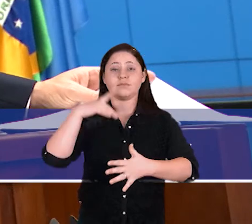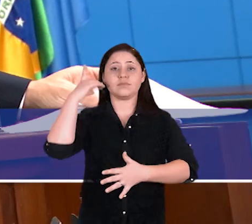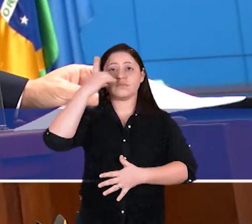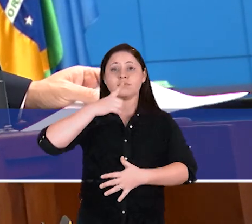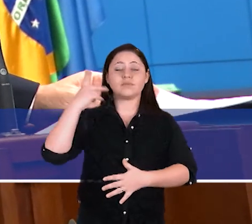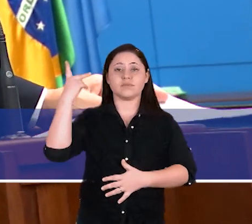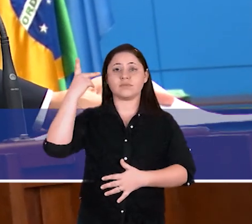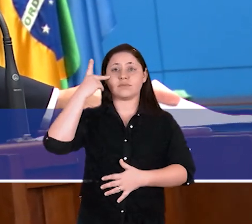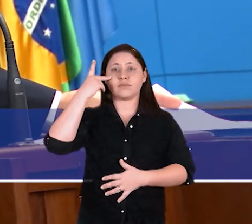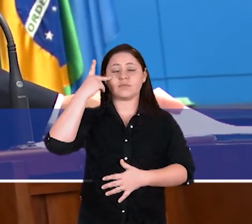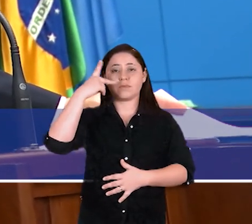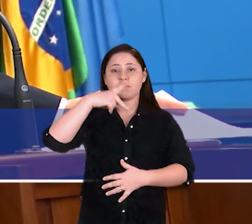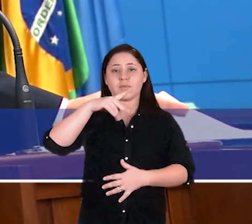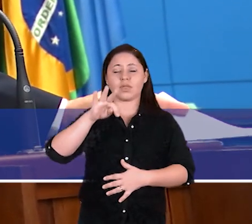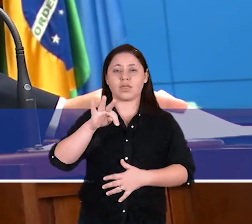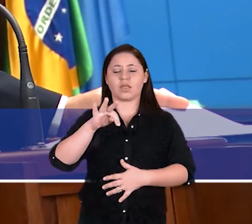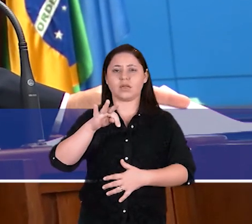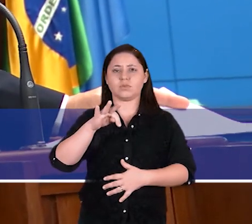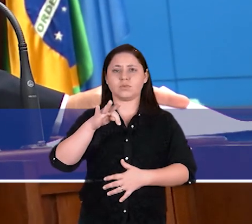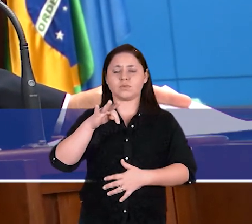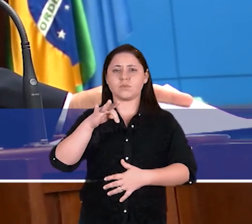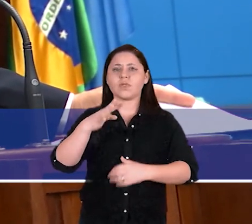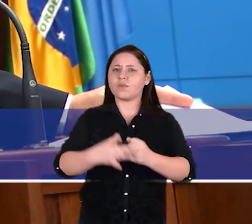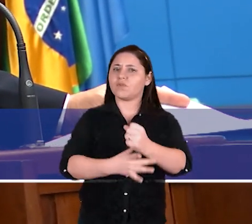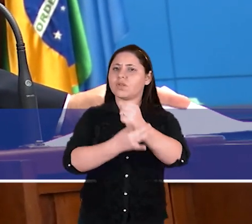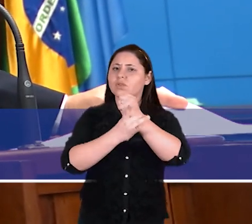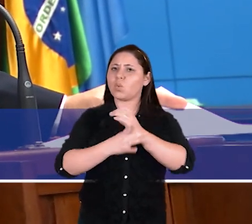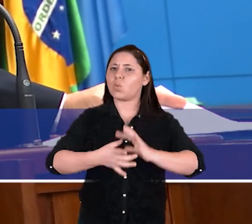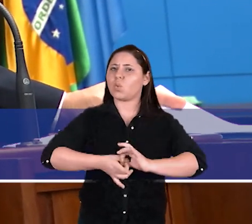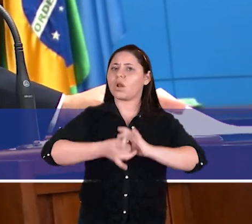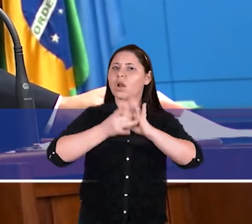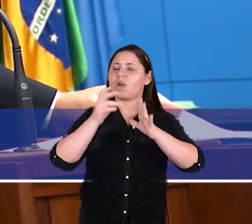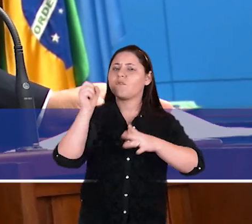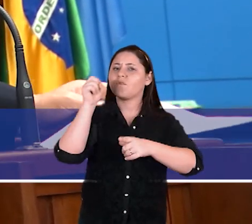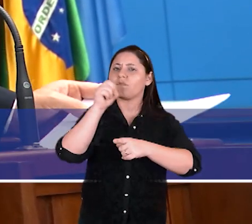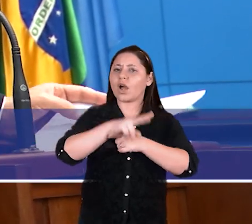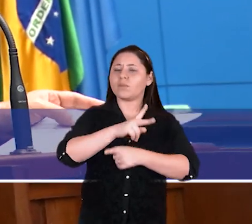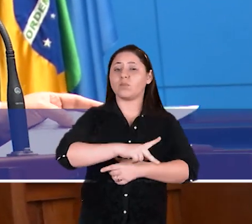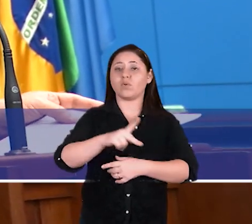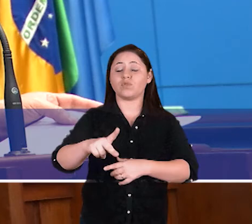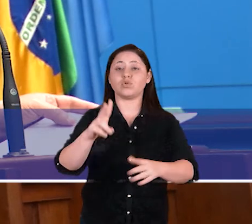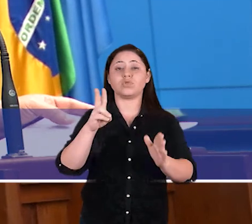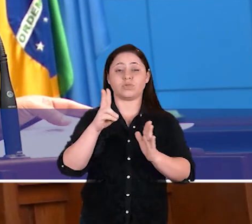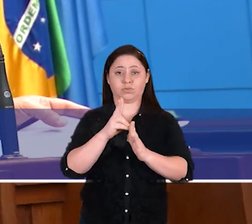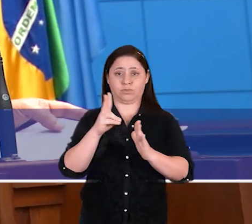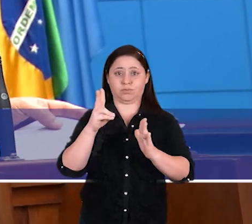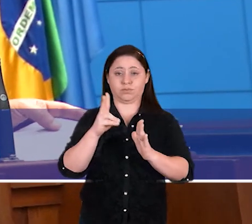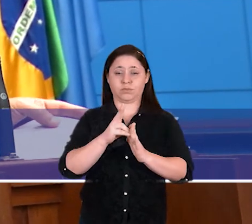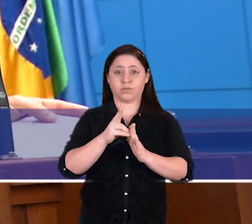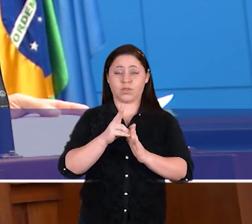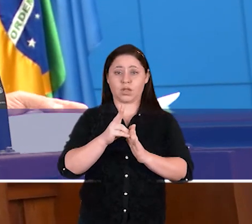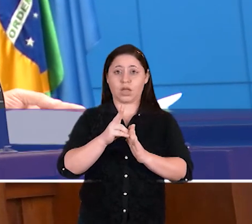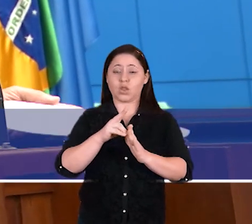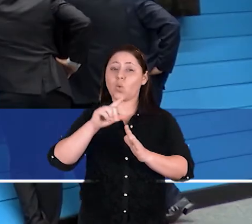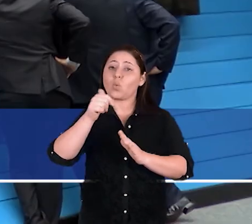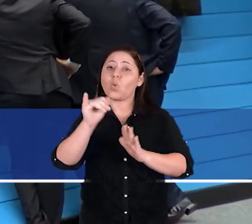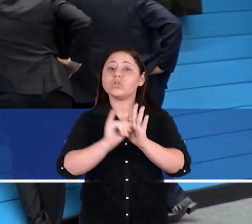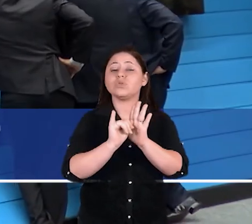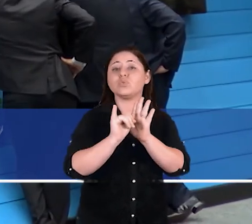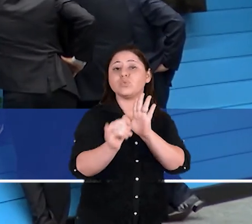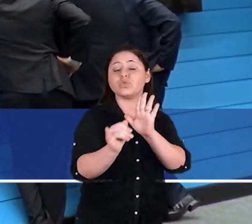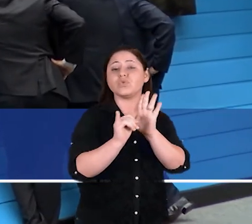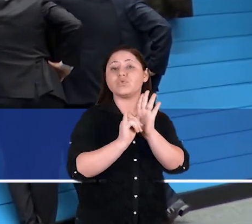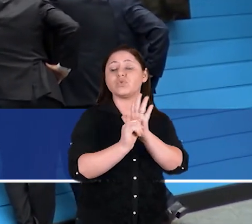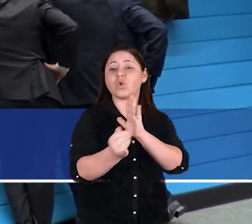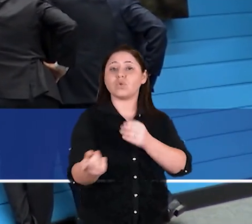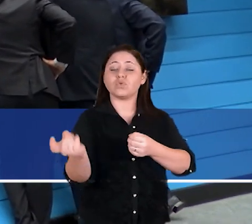Na tribuna, o deputado Pedro Kemp, do PT, defendeu a disponibilidade de vagas para professores indígenas na